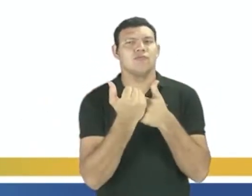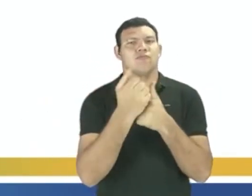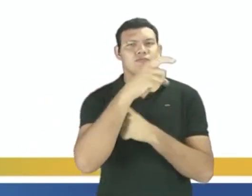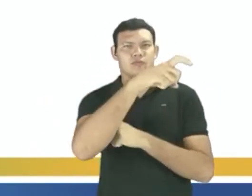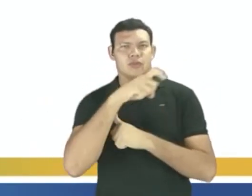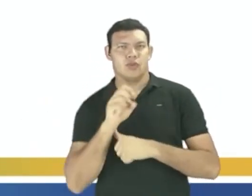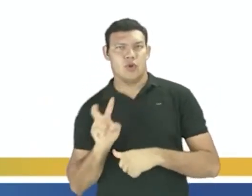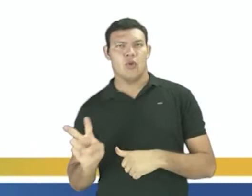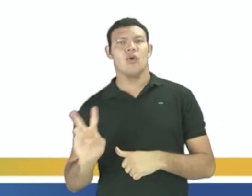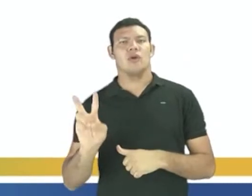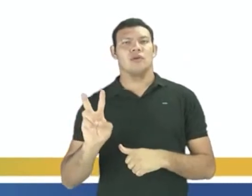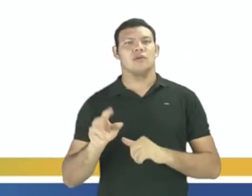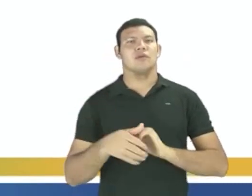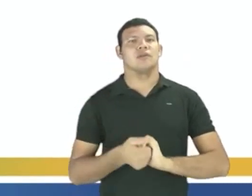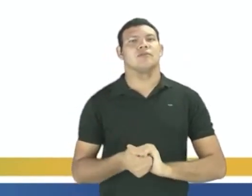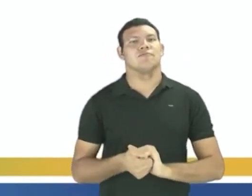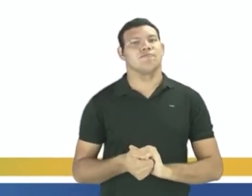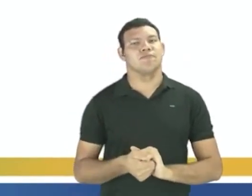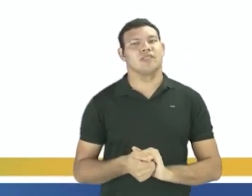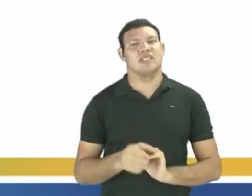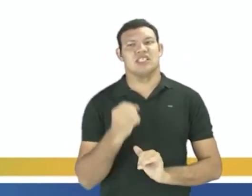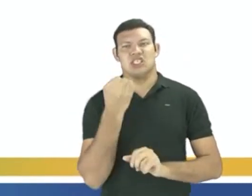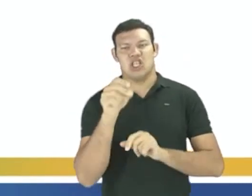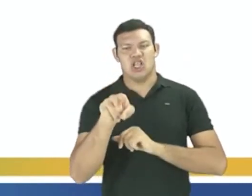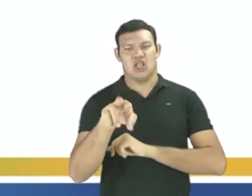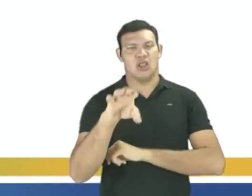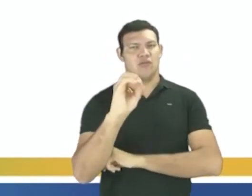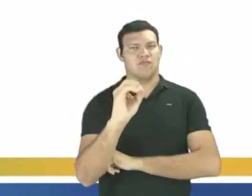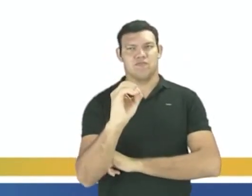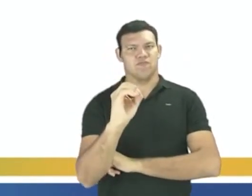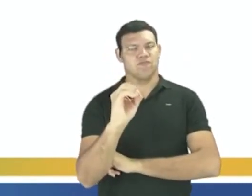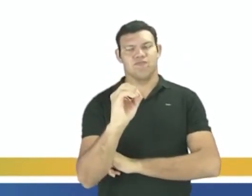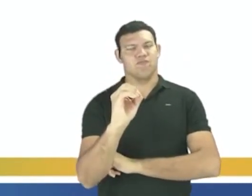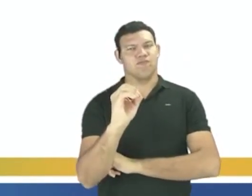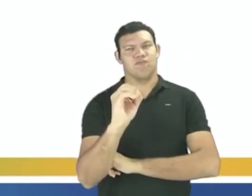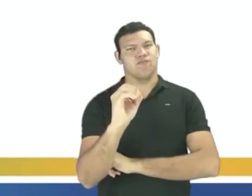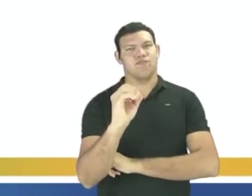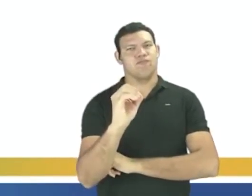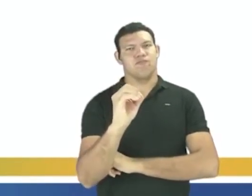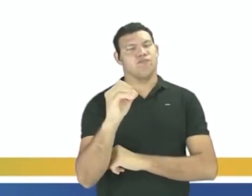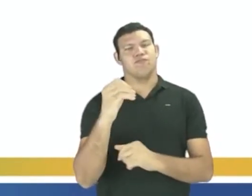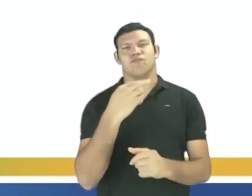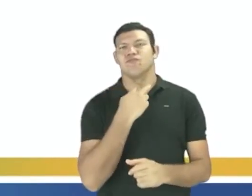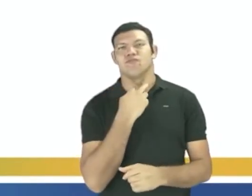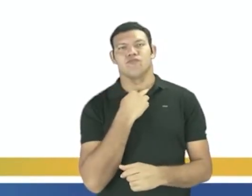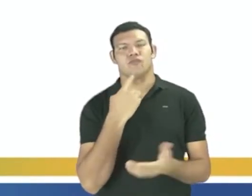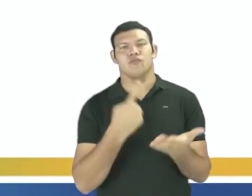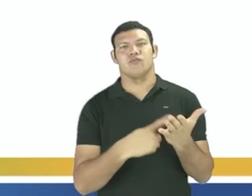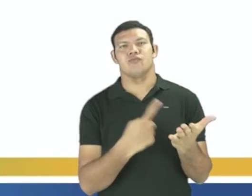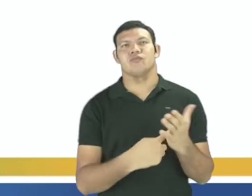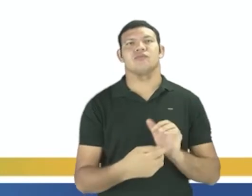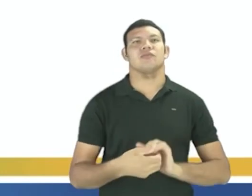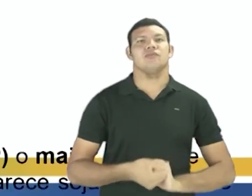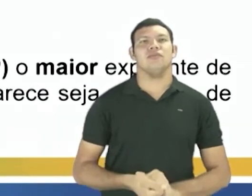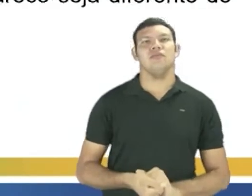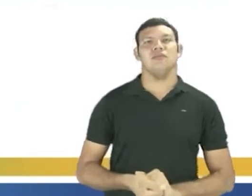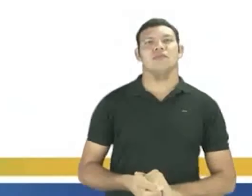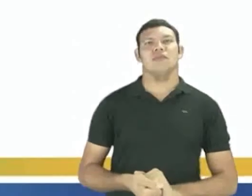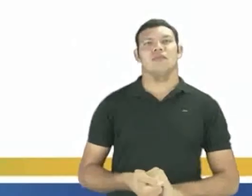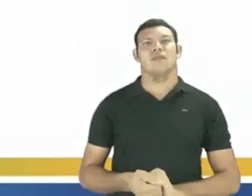não der igual a zero, ela não será a raiz. Tudo bem? Grau de um